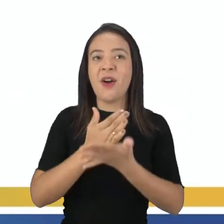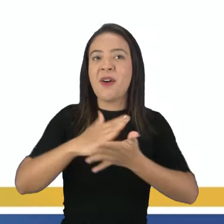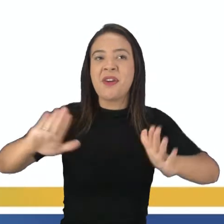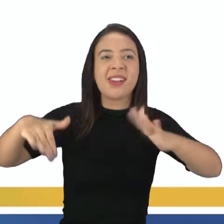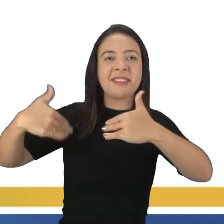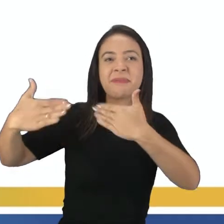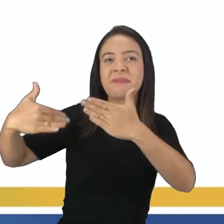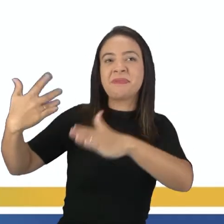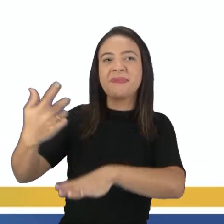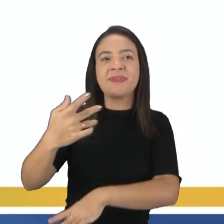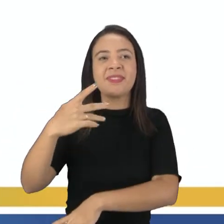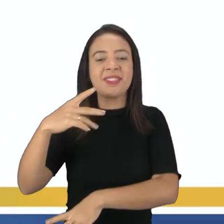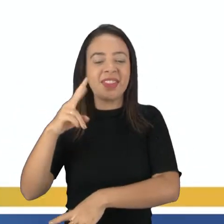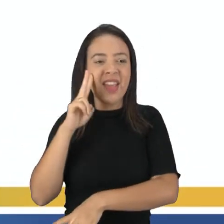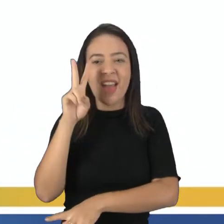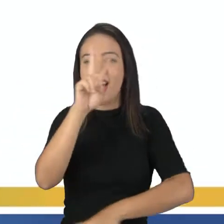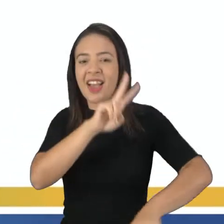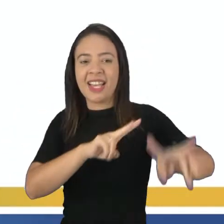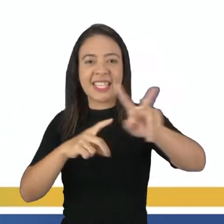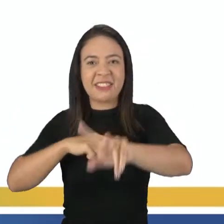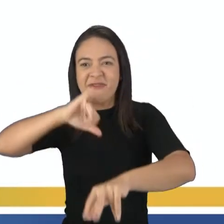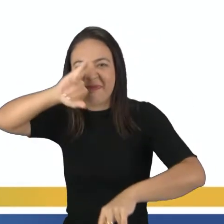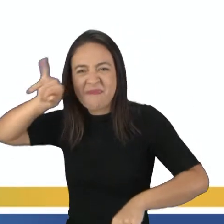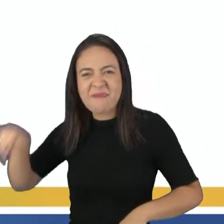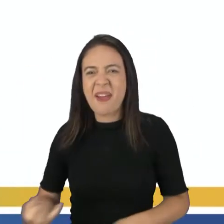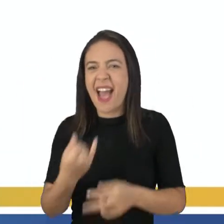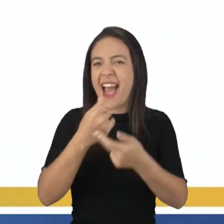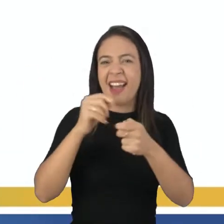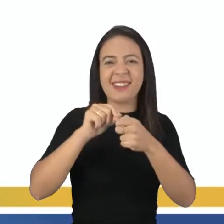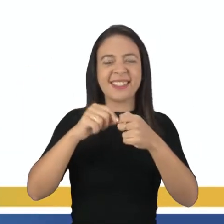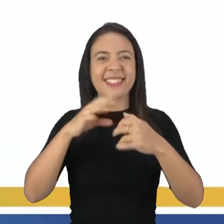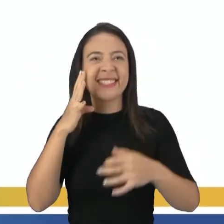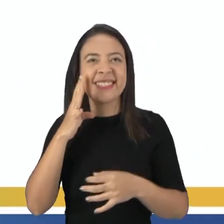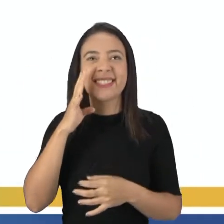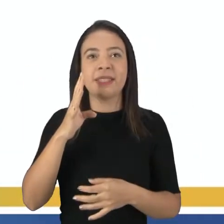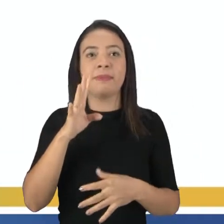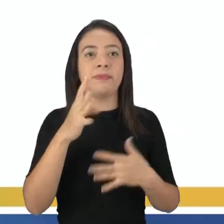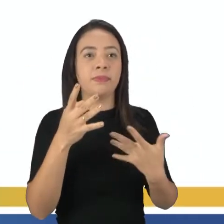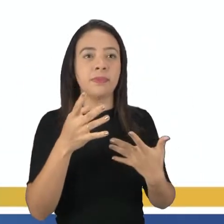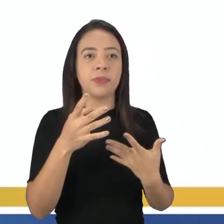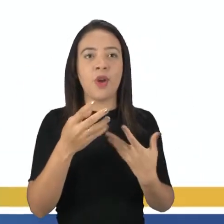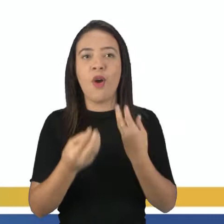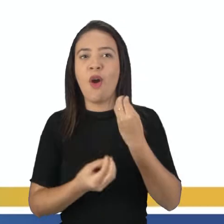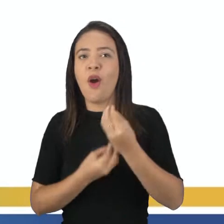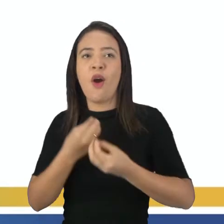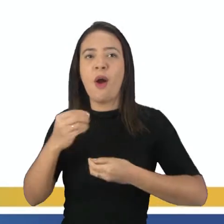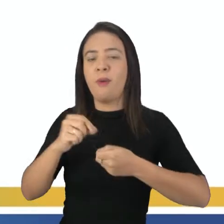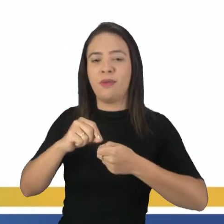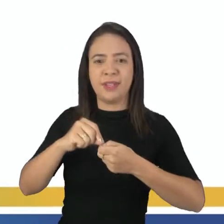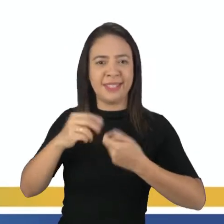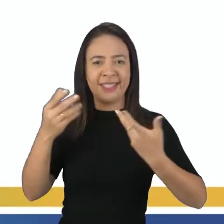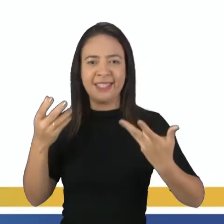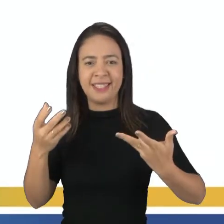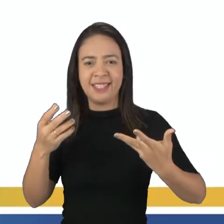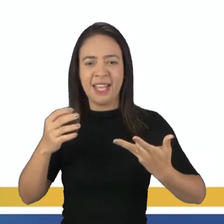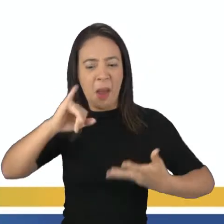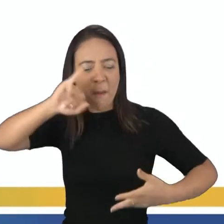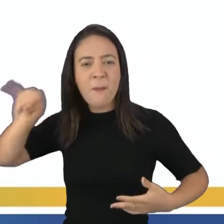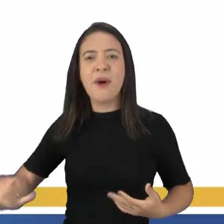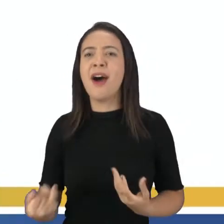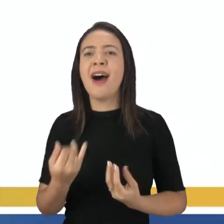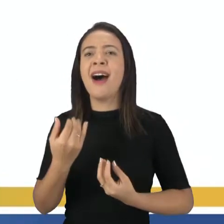desenrola na nossa frente com oportunidades ilimitadas. E tem jeito melhor de aproveitar isso do